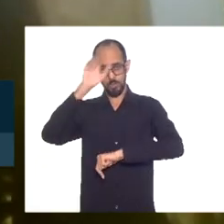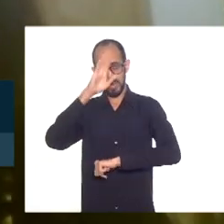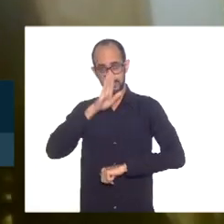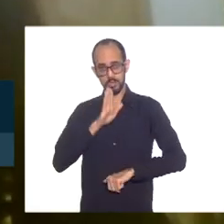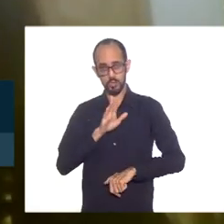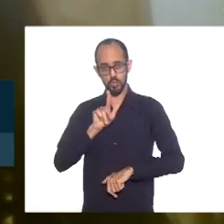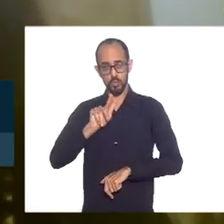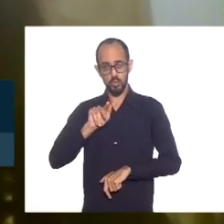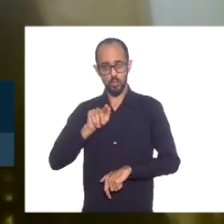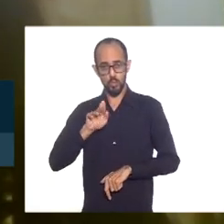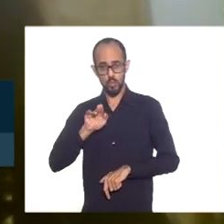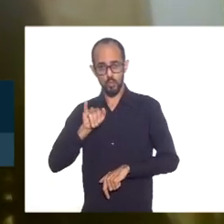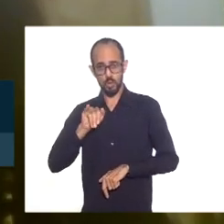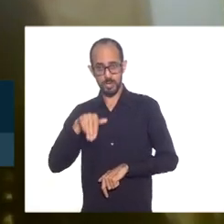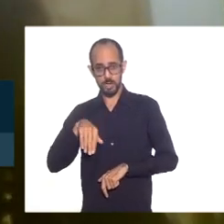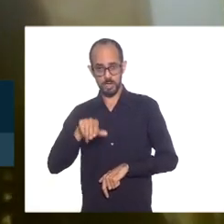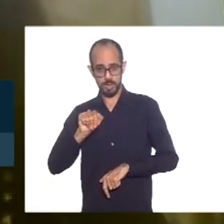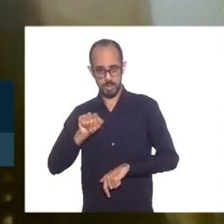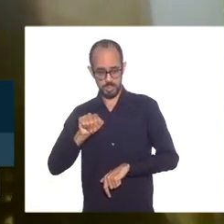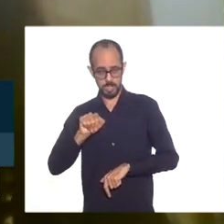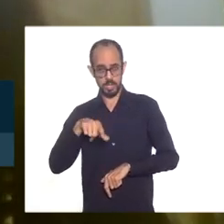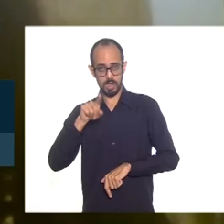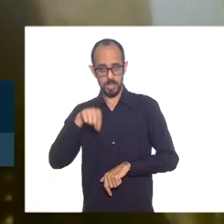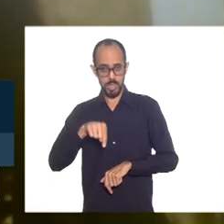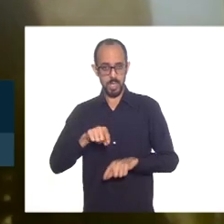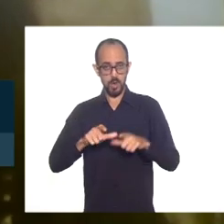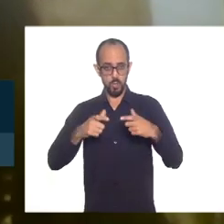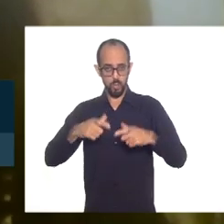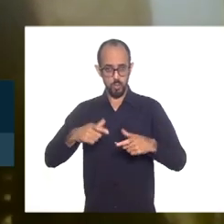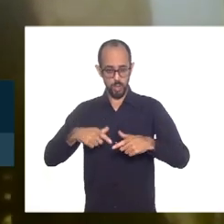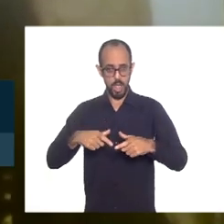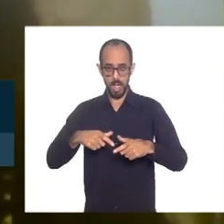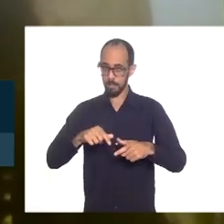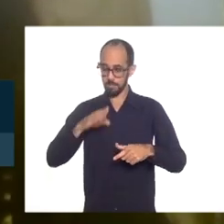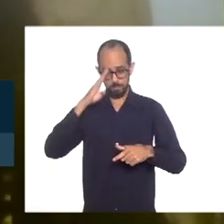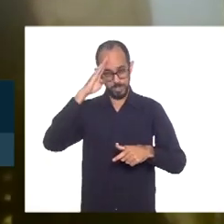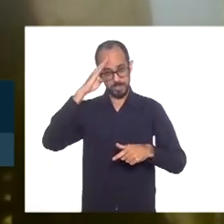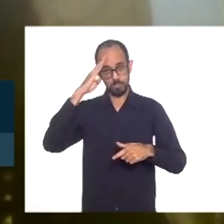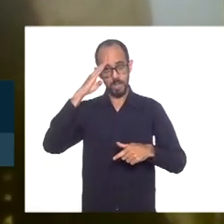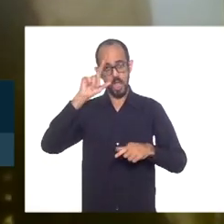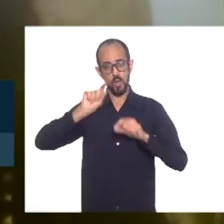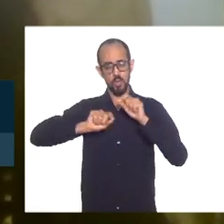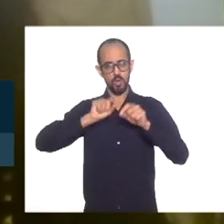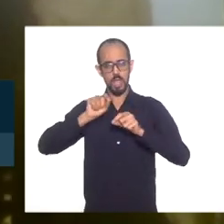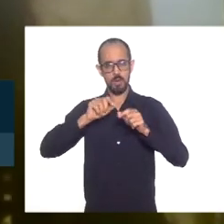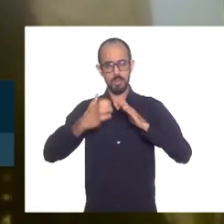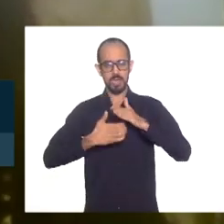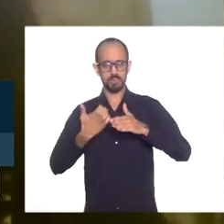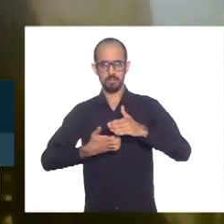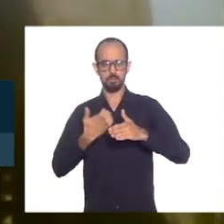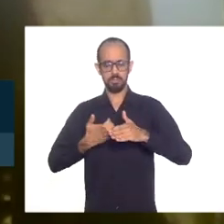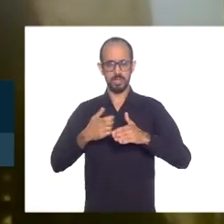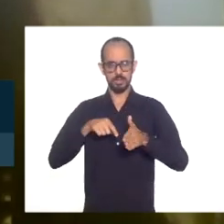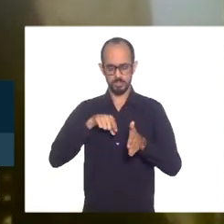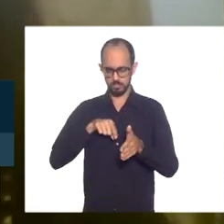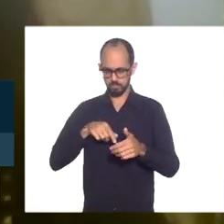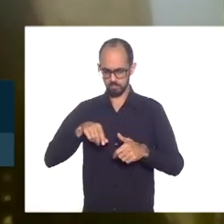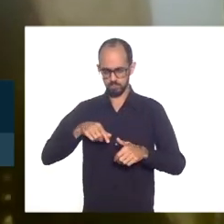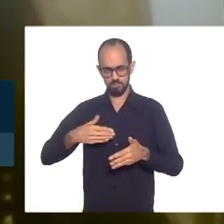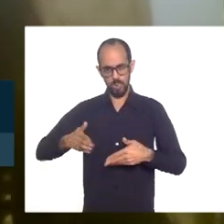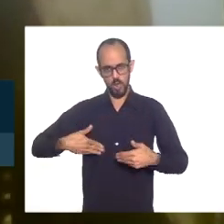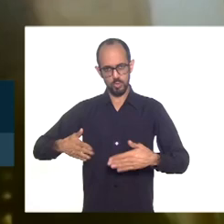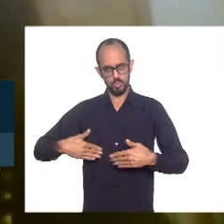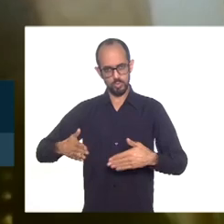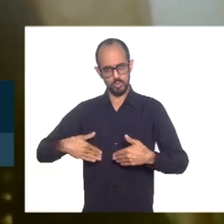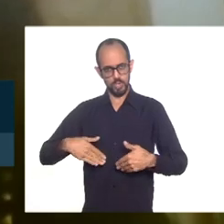Guiana, tem sido um lugar de destaque para as empresas explorarem e